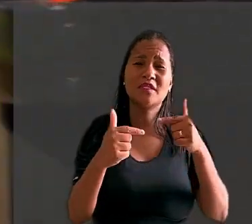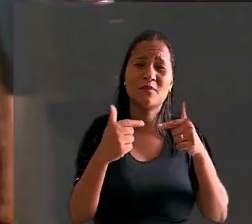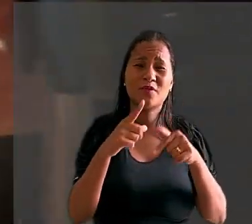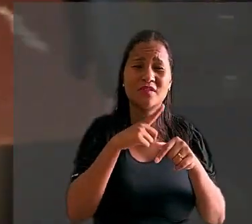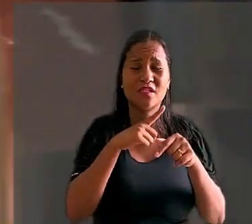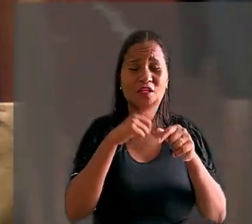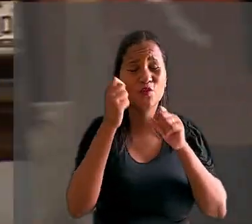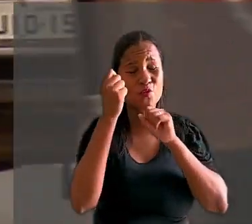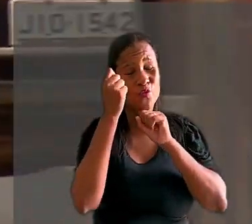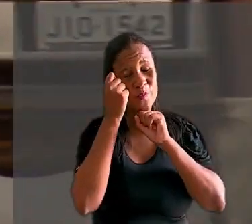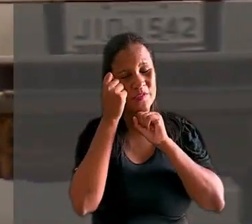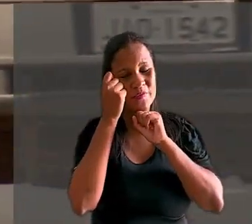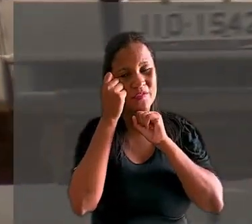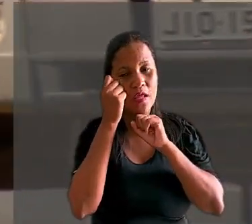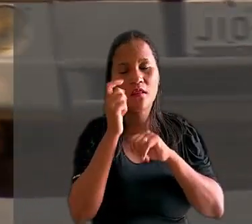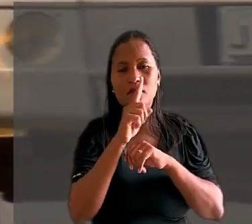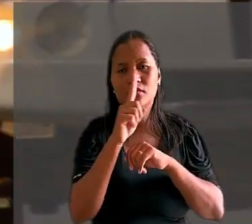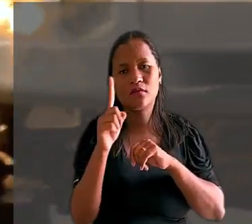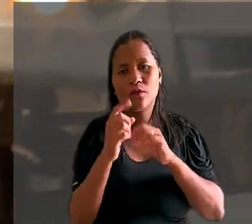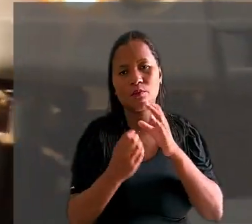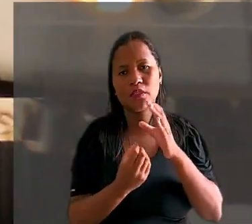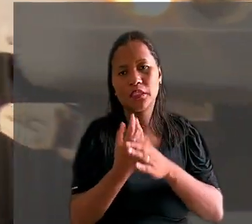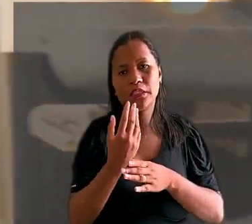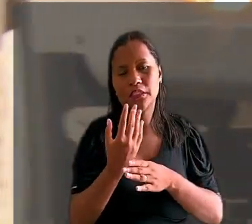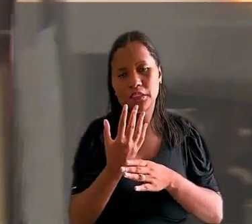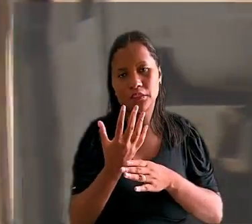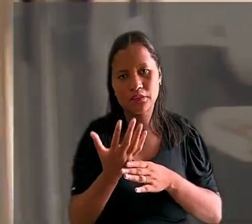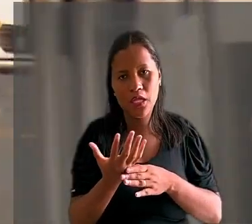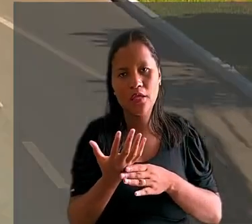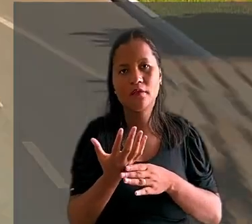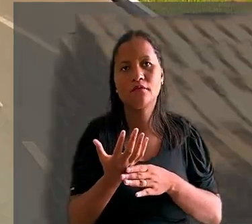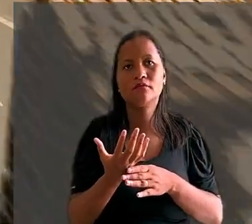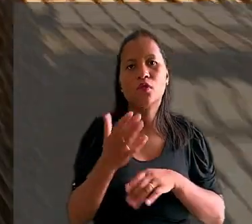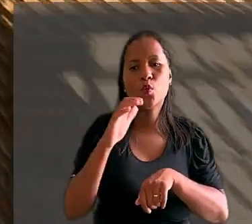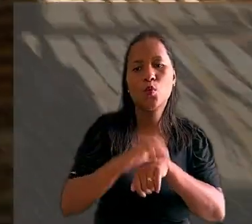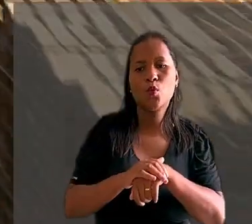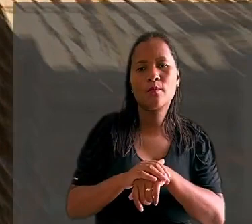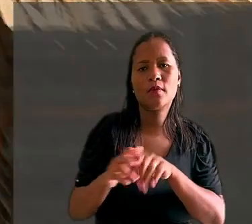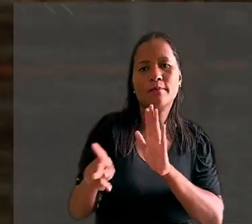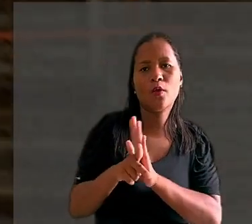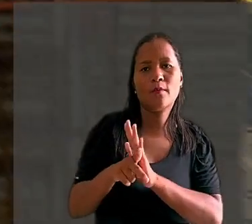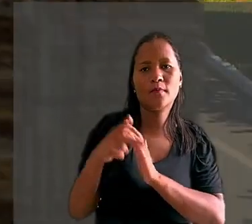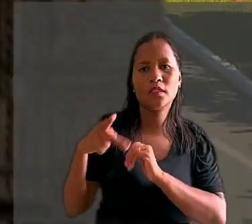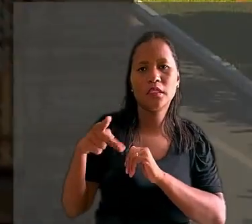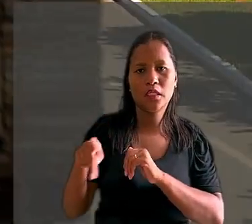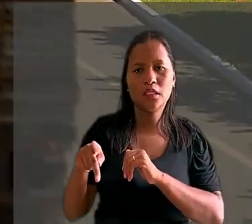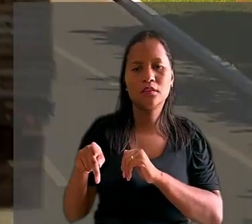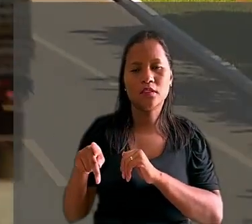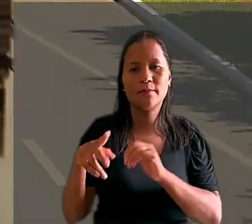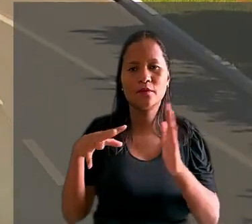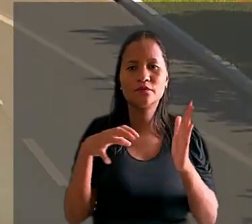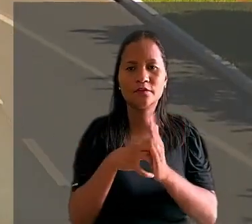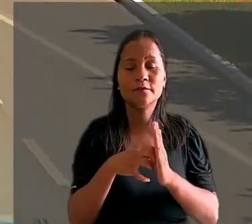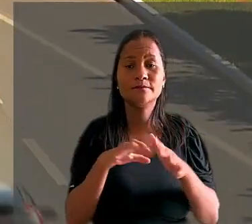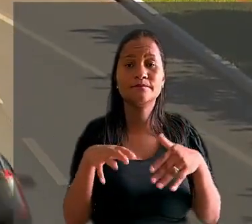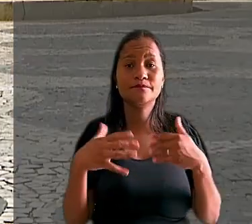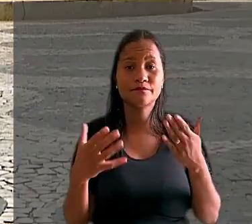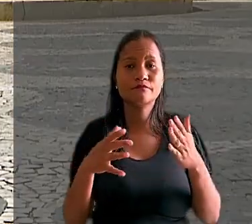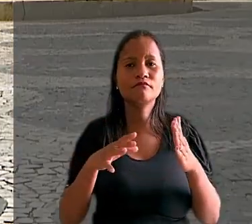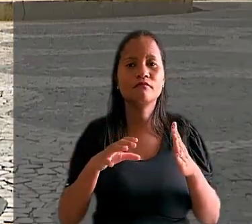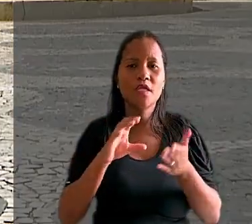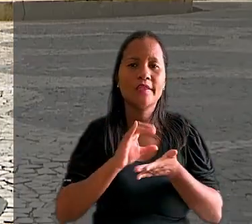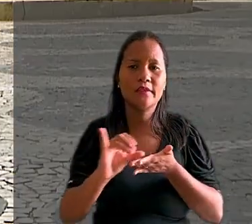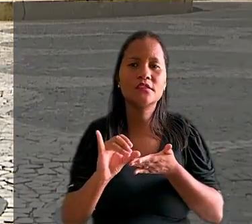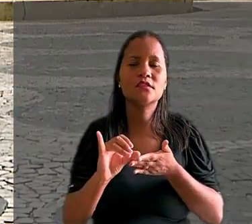de o trabalhador ter dormido ao volante não gera presunção de que ele tenha a culpa exclusiva pelo acidente. Assim,